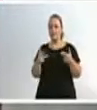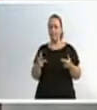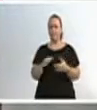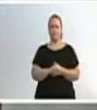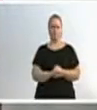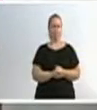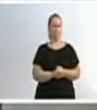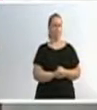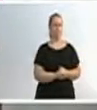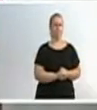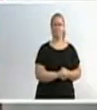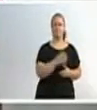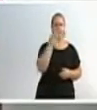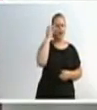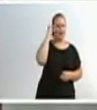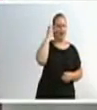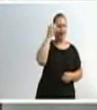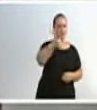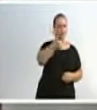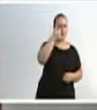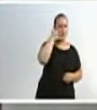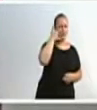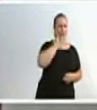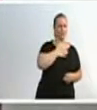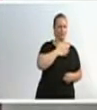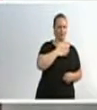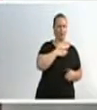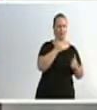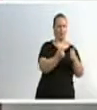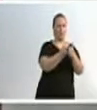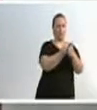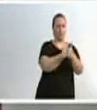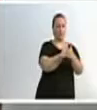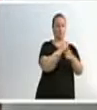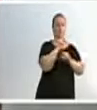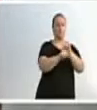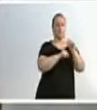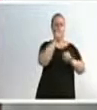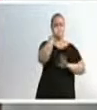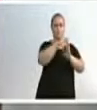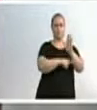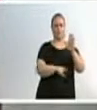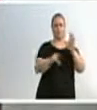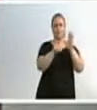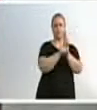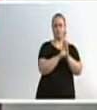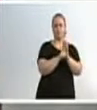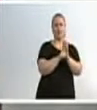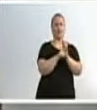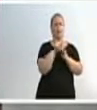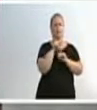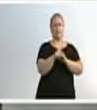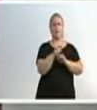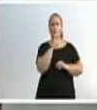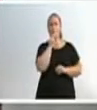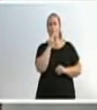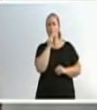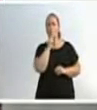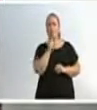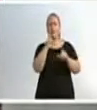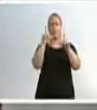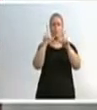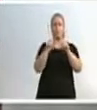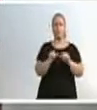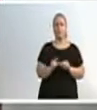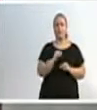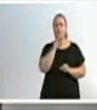rádio perguntando ao vivo o que achavam do projeto de lei, não indicação, do projeto de lei do vereador Bruno para isentar, ou seja, não diminuição,